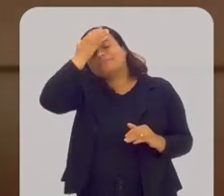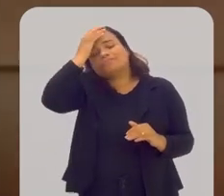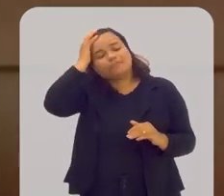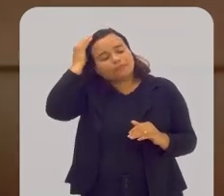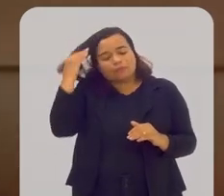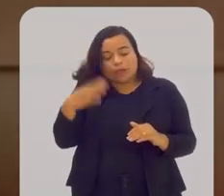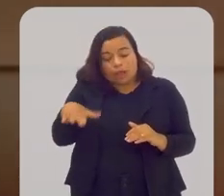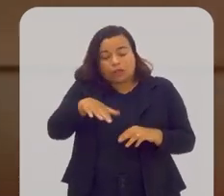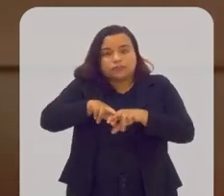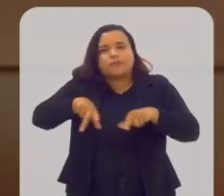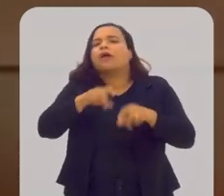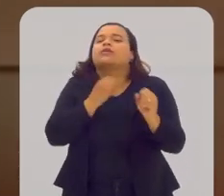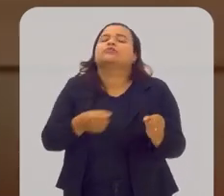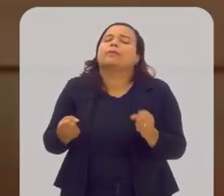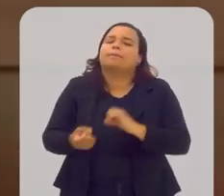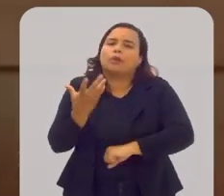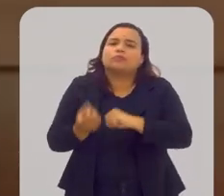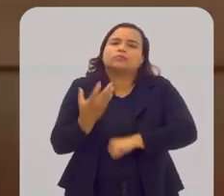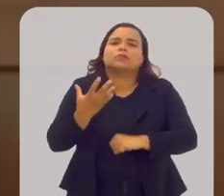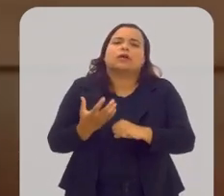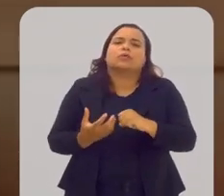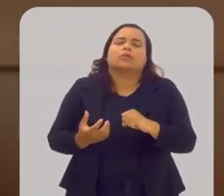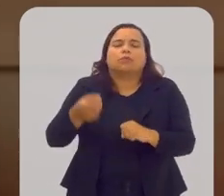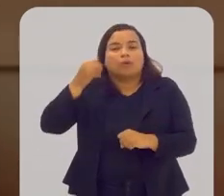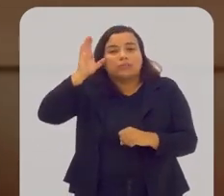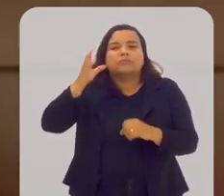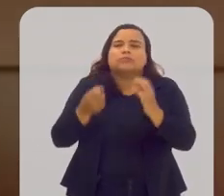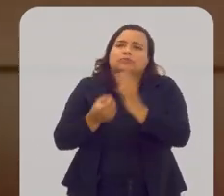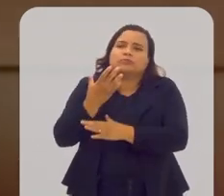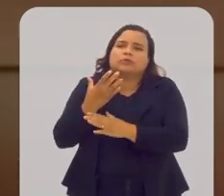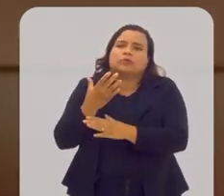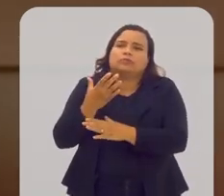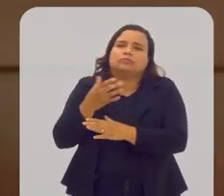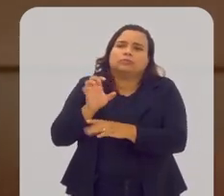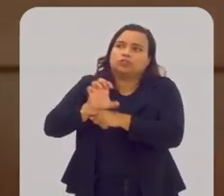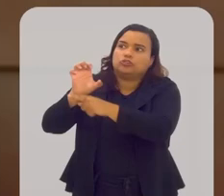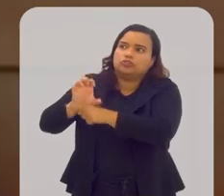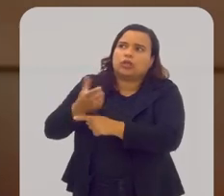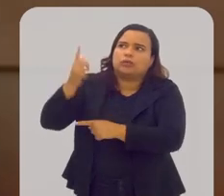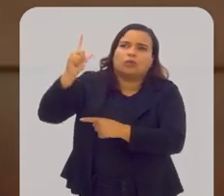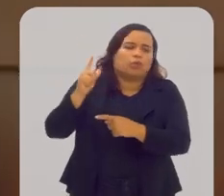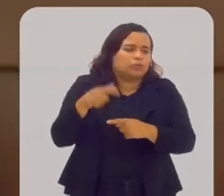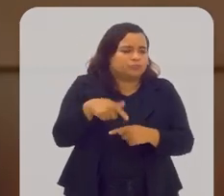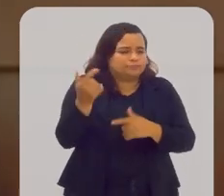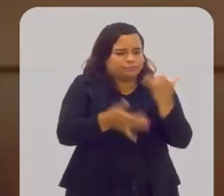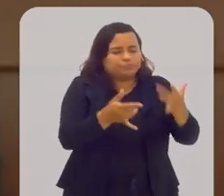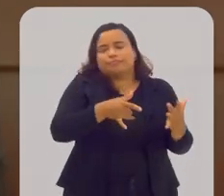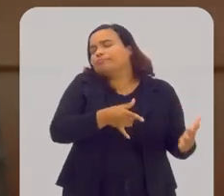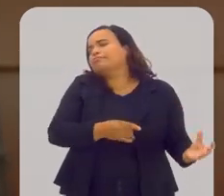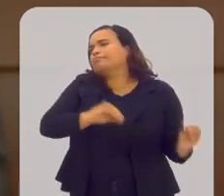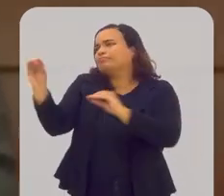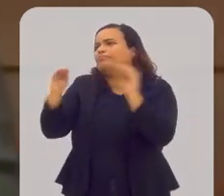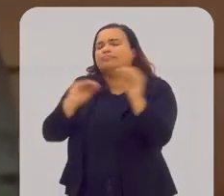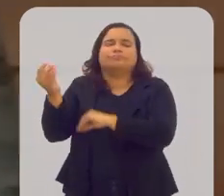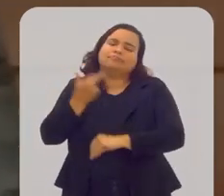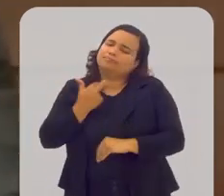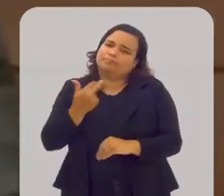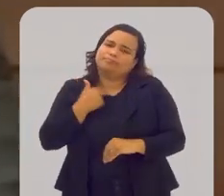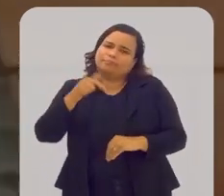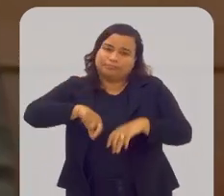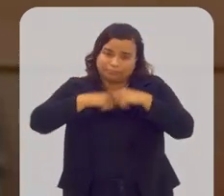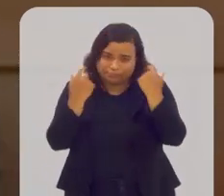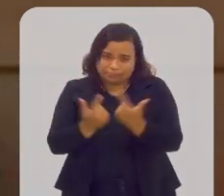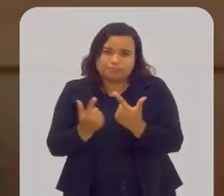das diversas áreas de produção da geração de conhecimento na área da química para os outros estados. E a gente só pensa se a